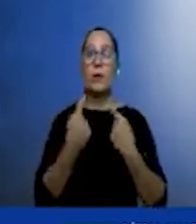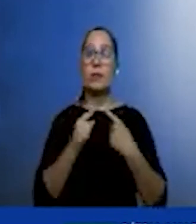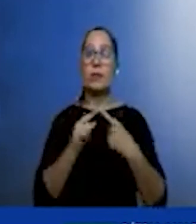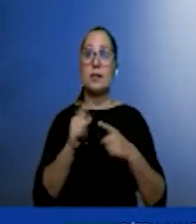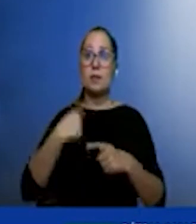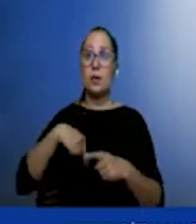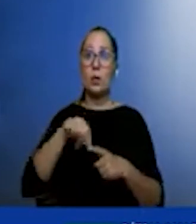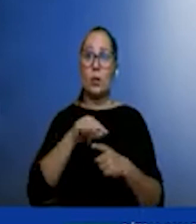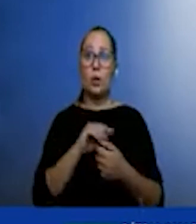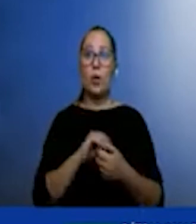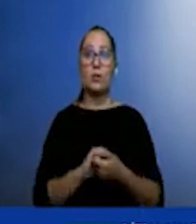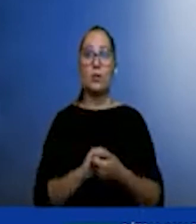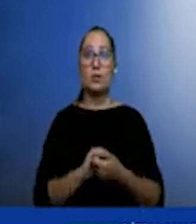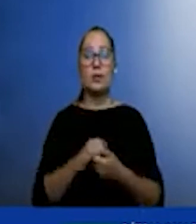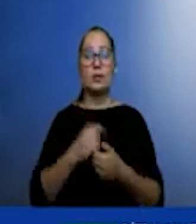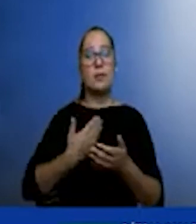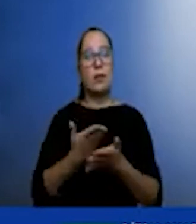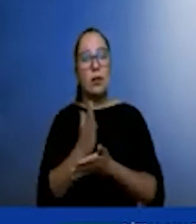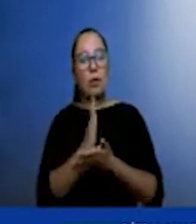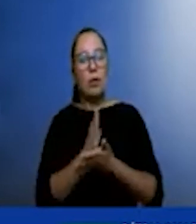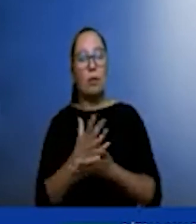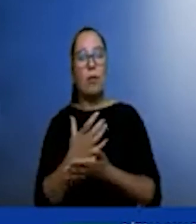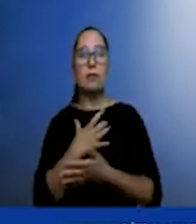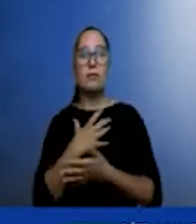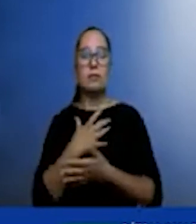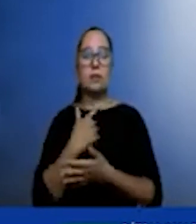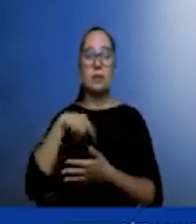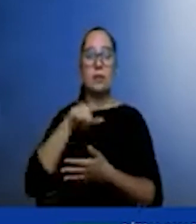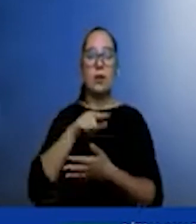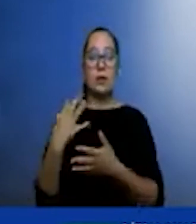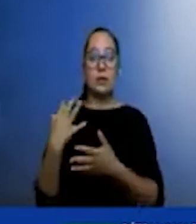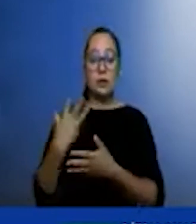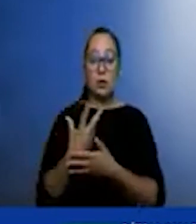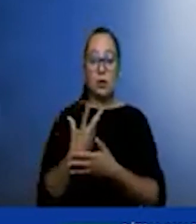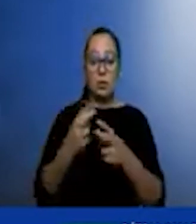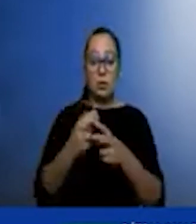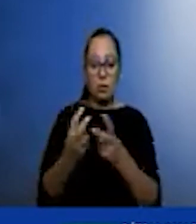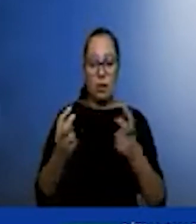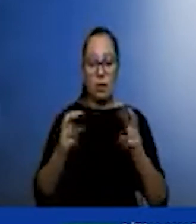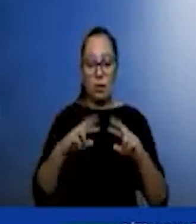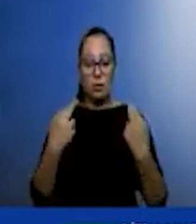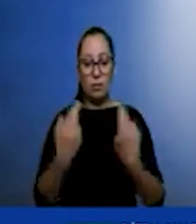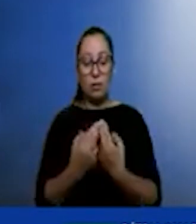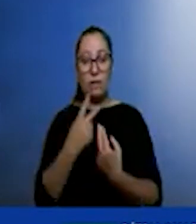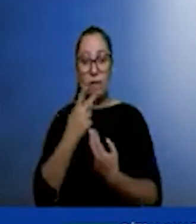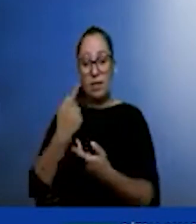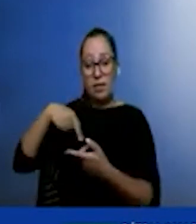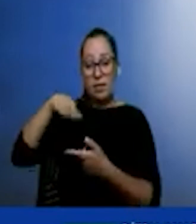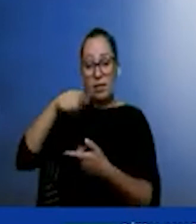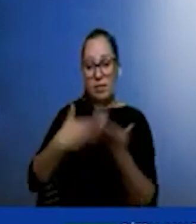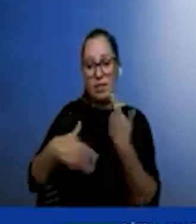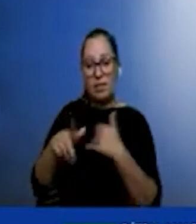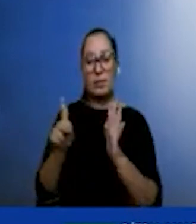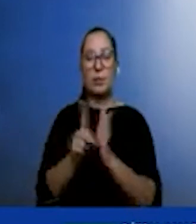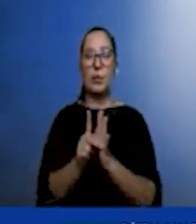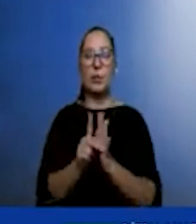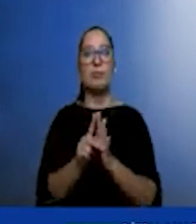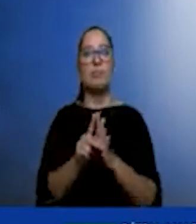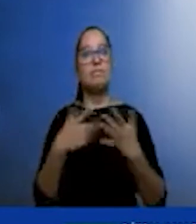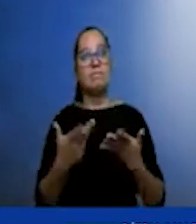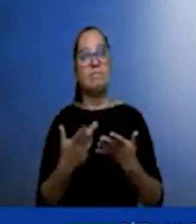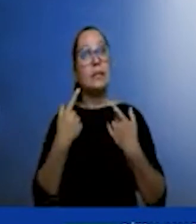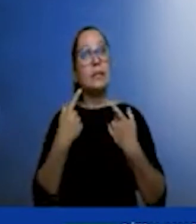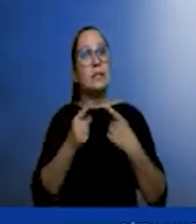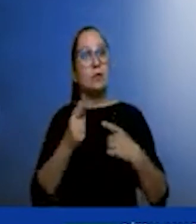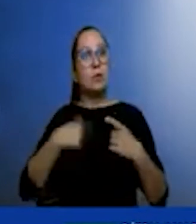Me incomoda um pouco o fato da gente estar todo mundo aqui, mas a gente está falando para a gente mesmo. E acho que o grande desafio nosso é falar